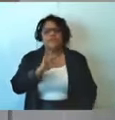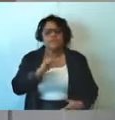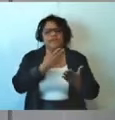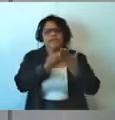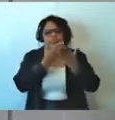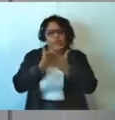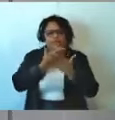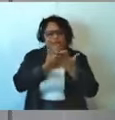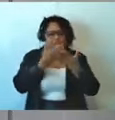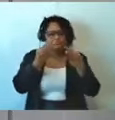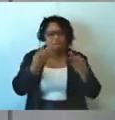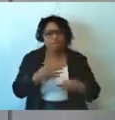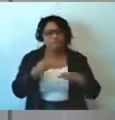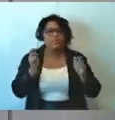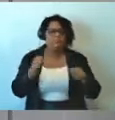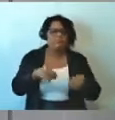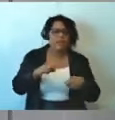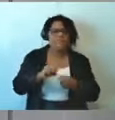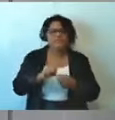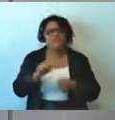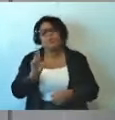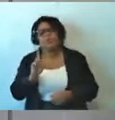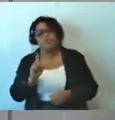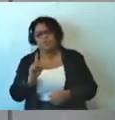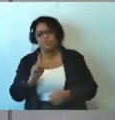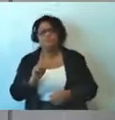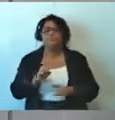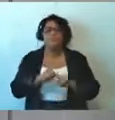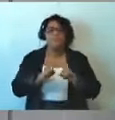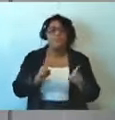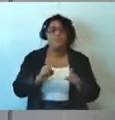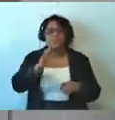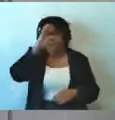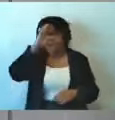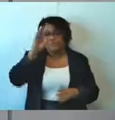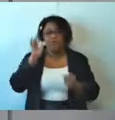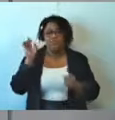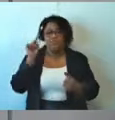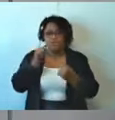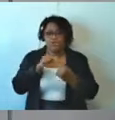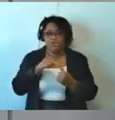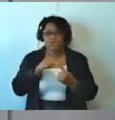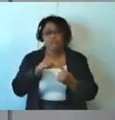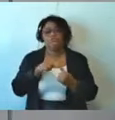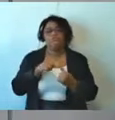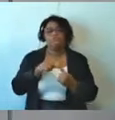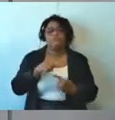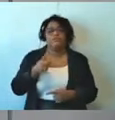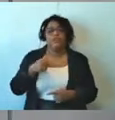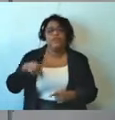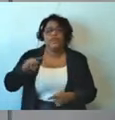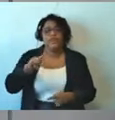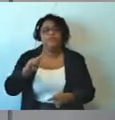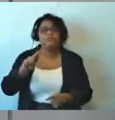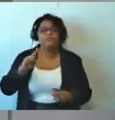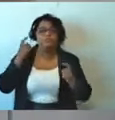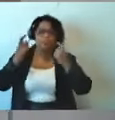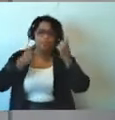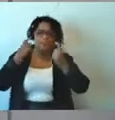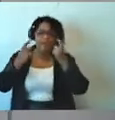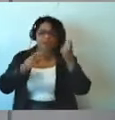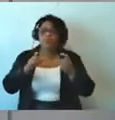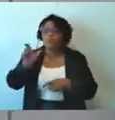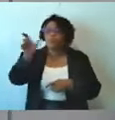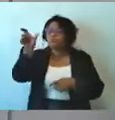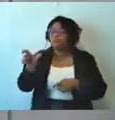onde não pode ser colocado, certo? Agora, o principal objetivo nós temos que preocupar com a vida que está ali em cima. Então,